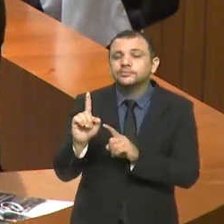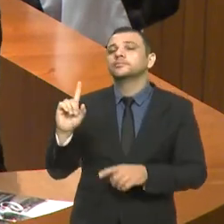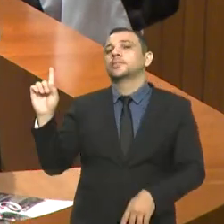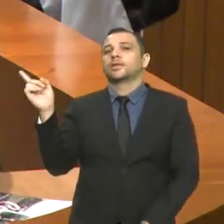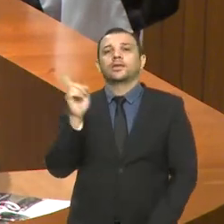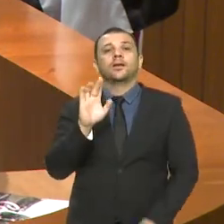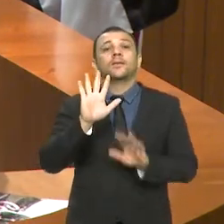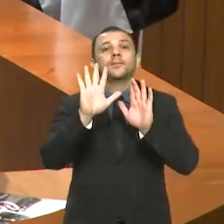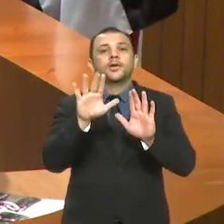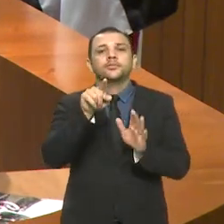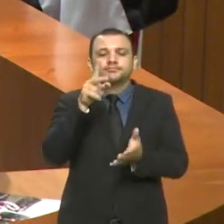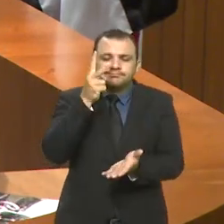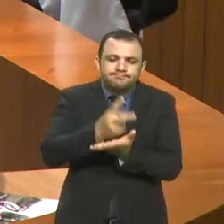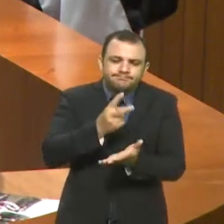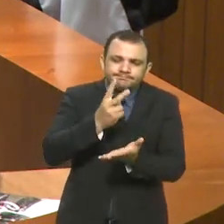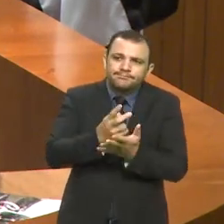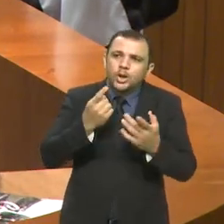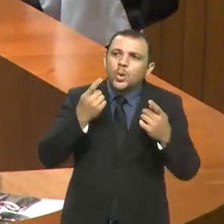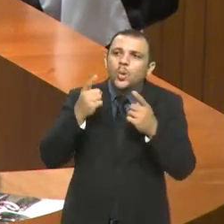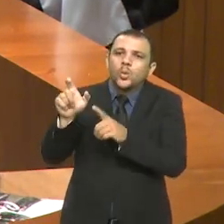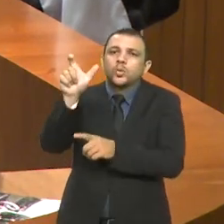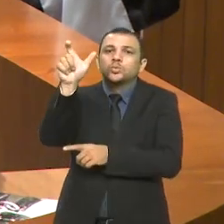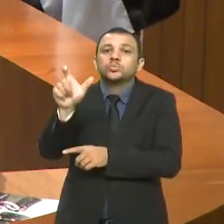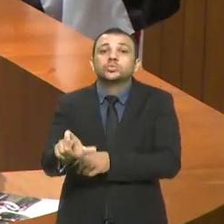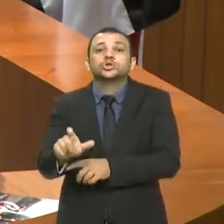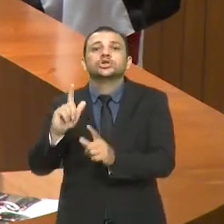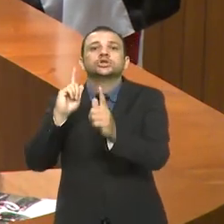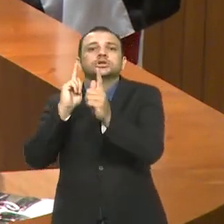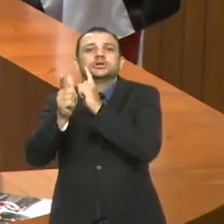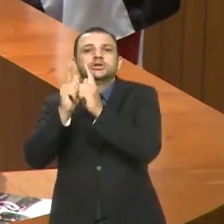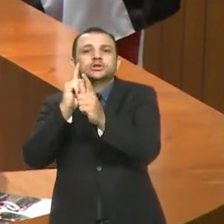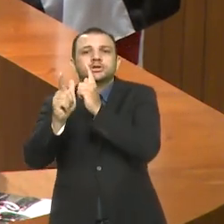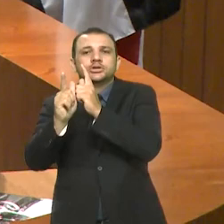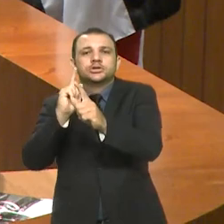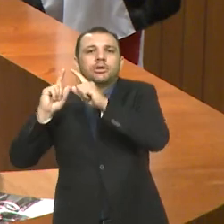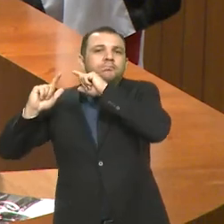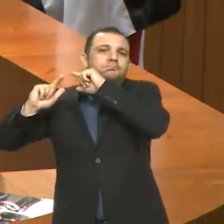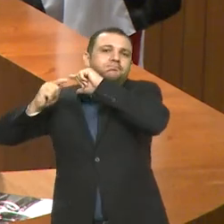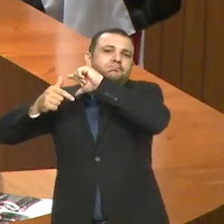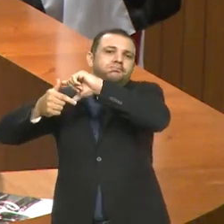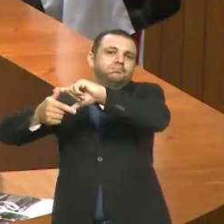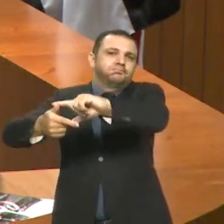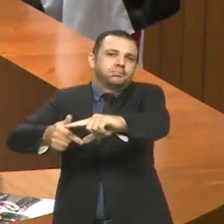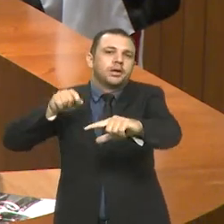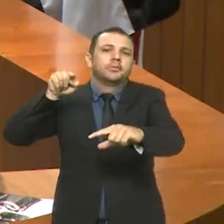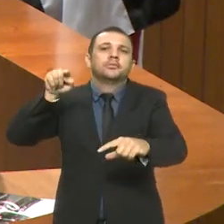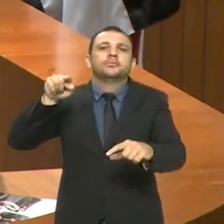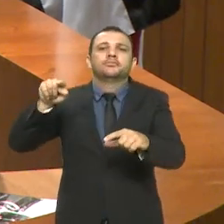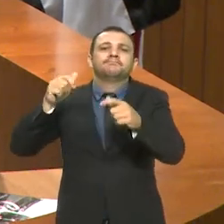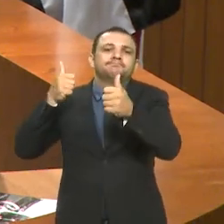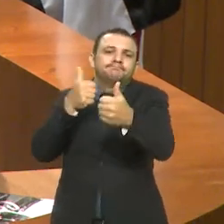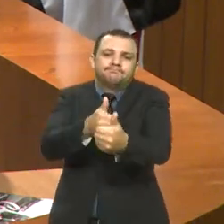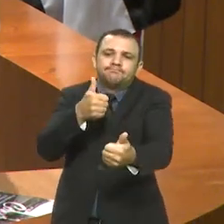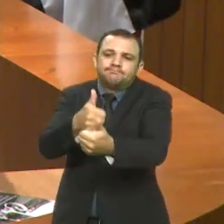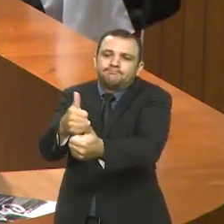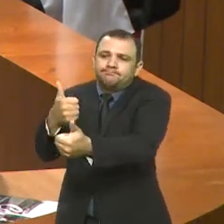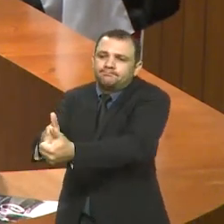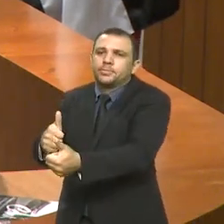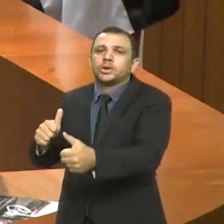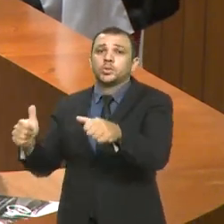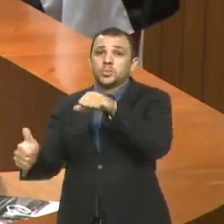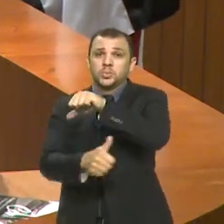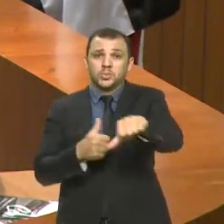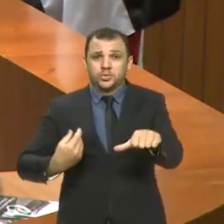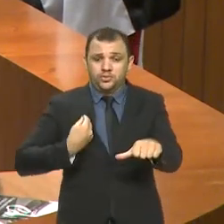sempre contra o modelo de gestão arcaico, perseguidor e que não mudou nada a vida da população maranhense. E eu